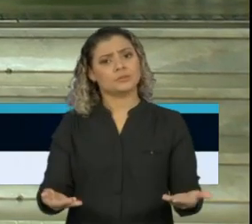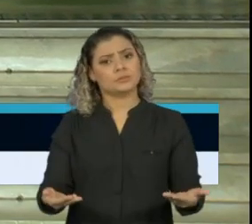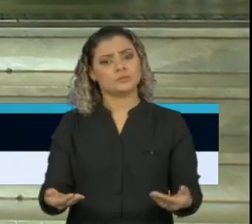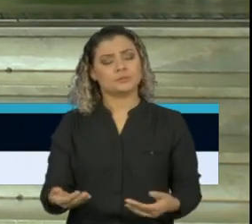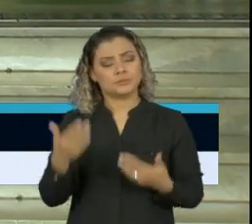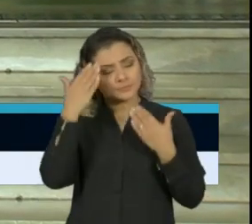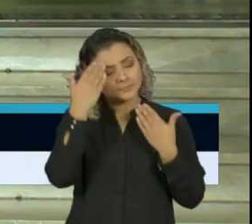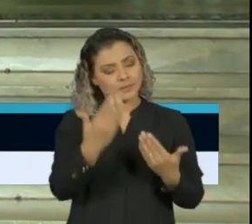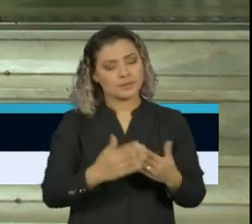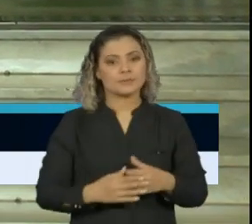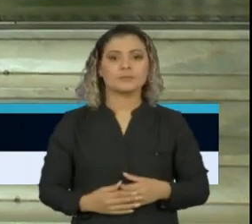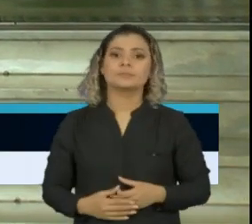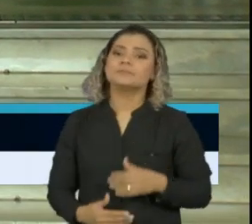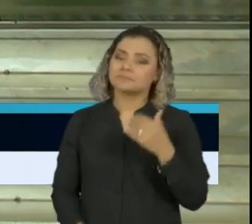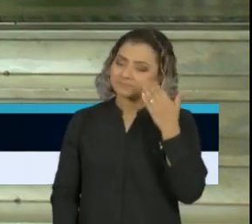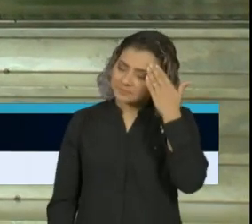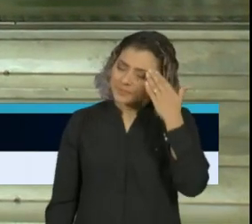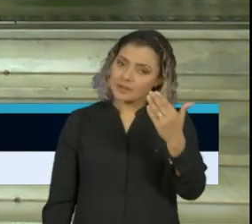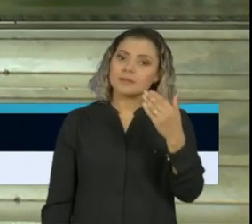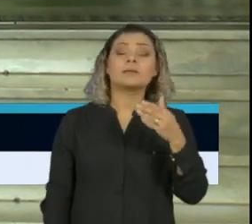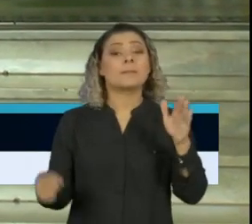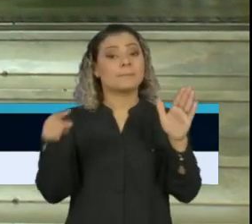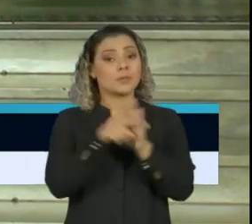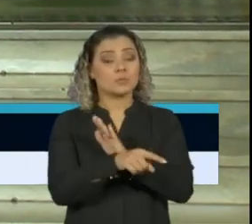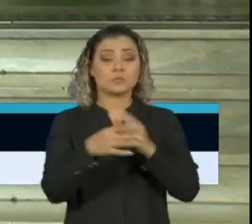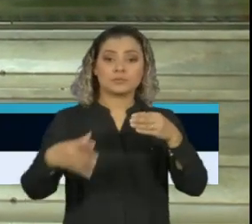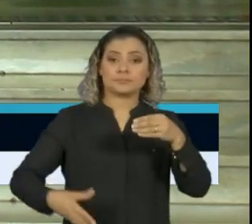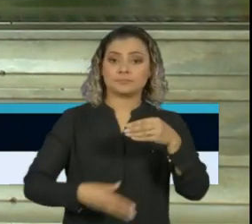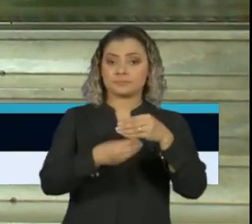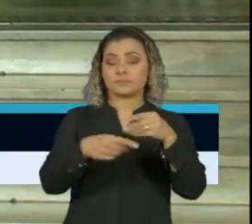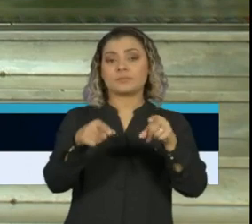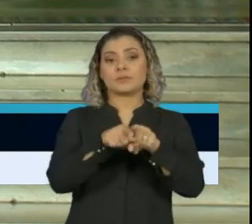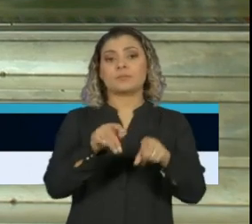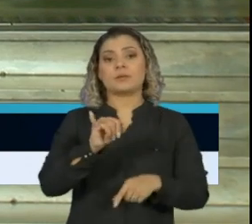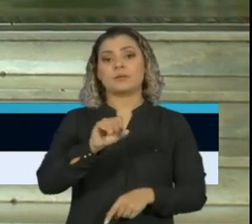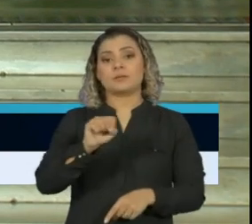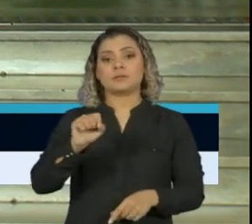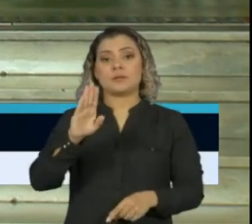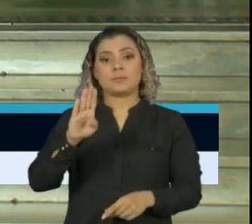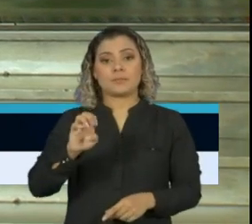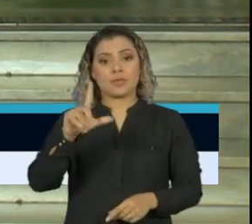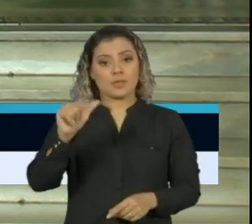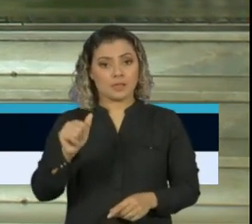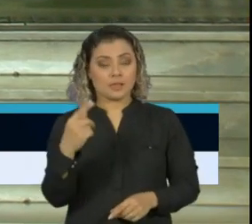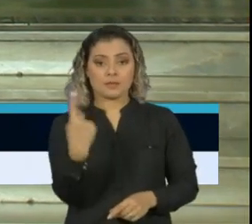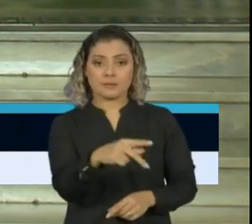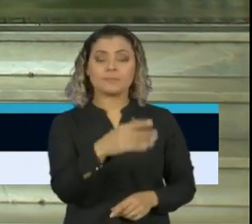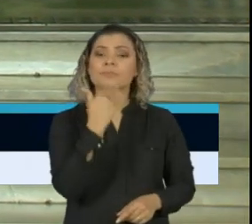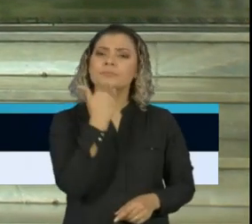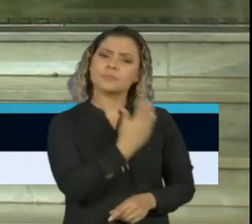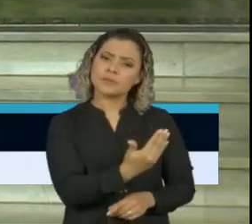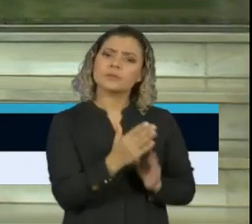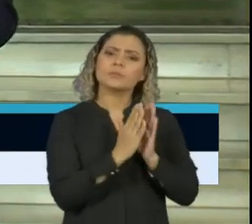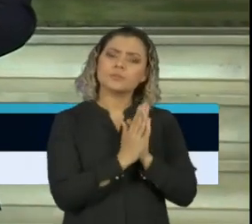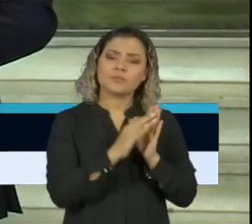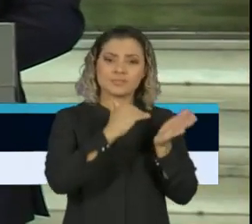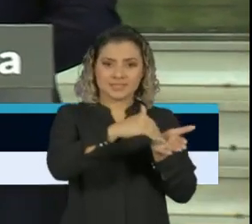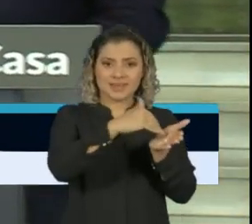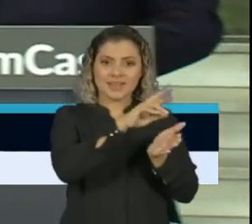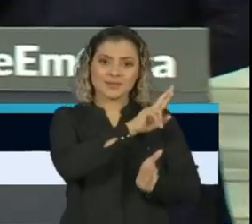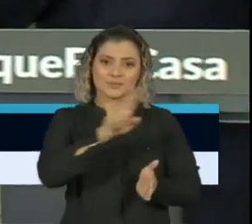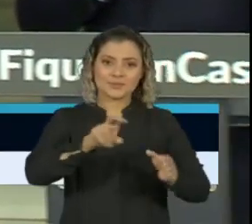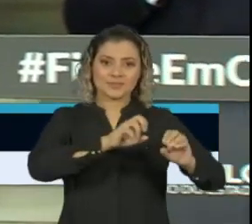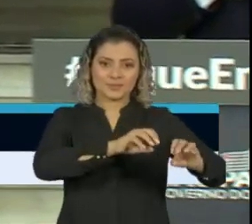Obrigado. Obrigado, Marcelo, pela sua pergunta. Complementando a pergunta também da Isabela Palhares, da Folha de São Paulo, peço ao secretário Rocieli para responder